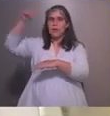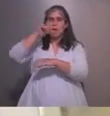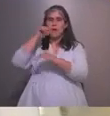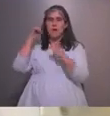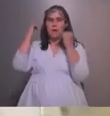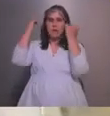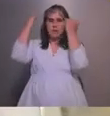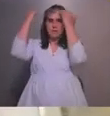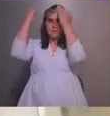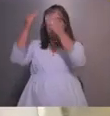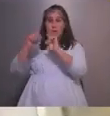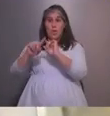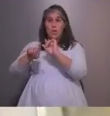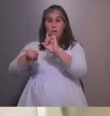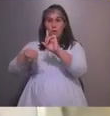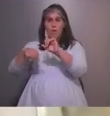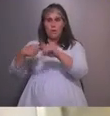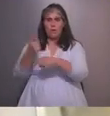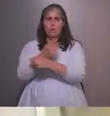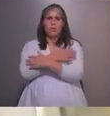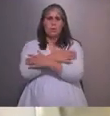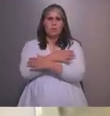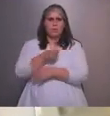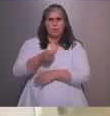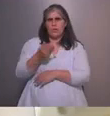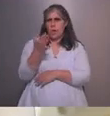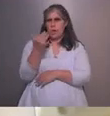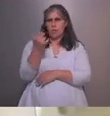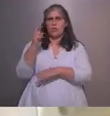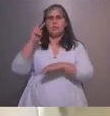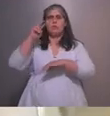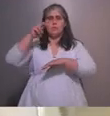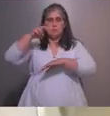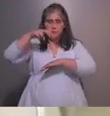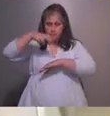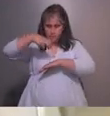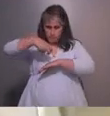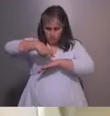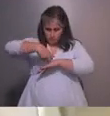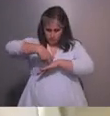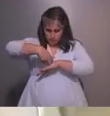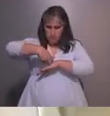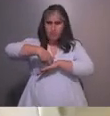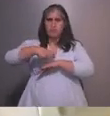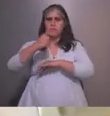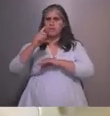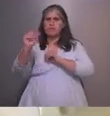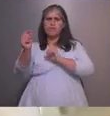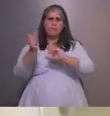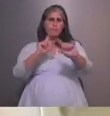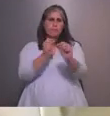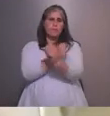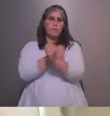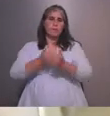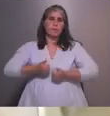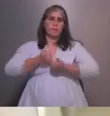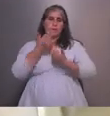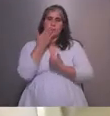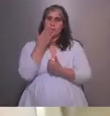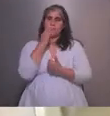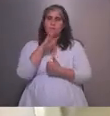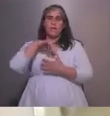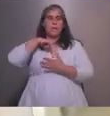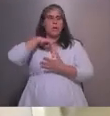cielo. Ellos se prostraron ante él y se volvieron a Jerusalén con